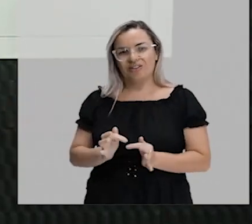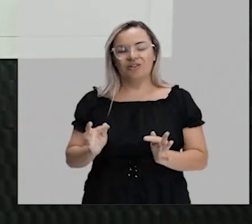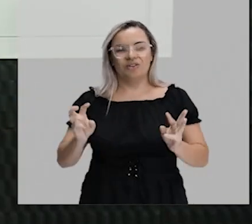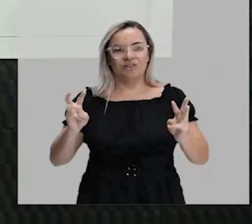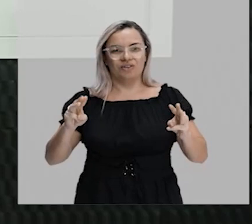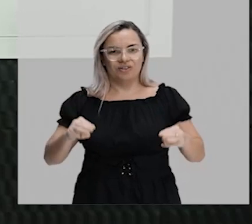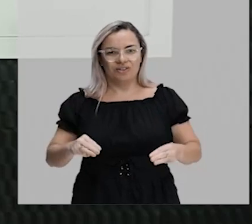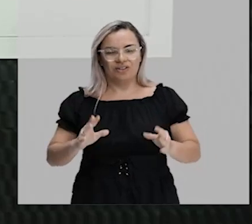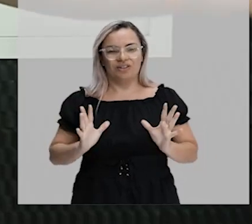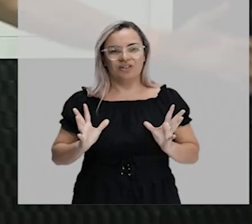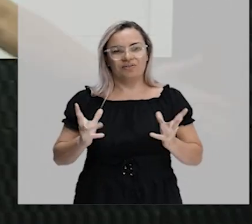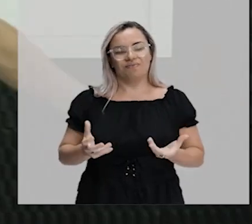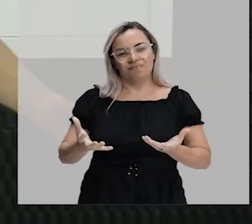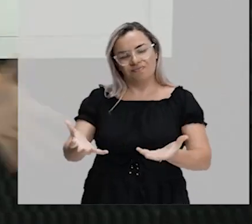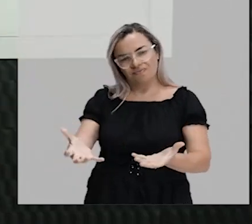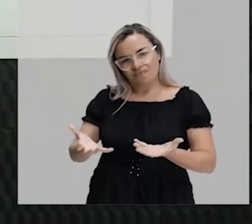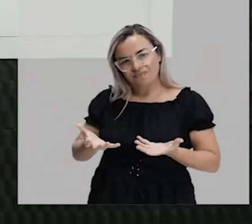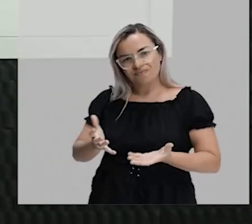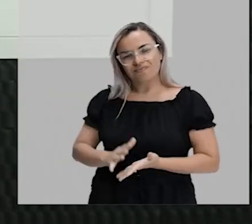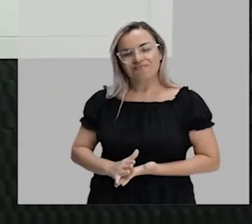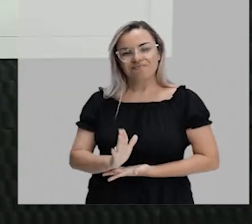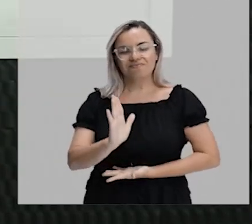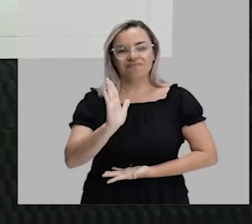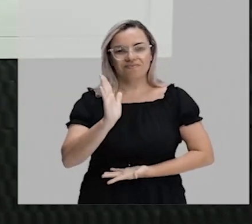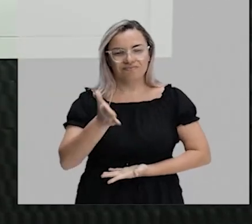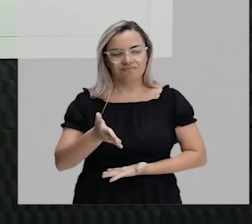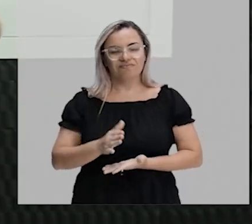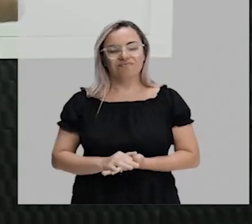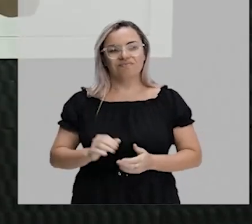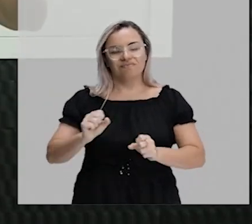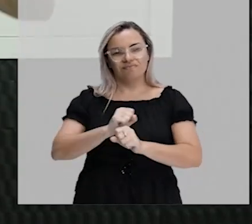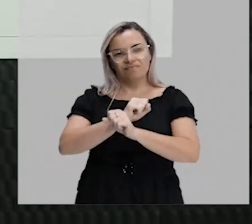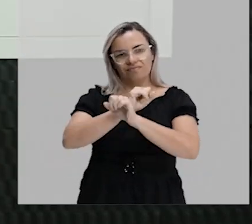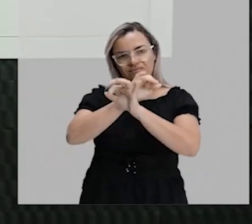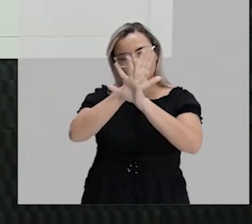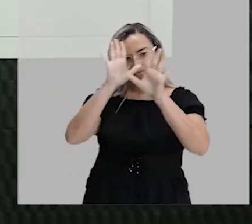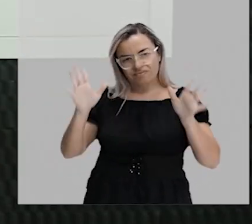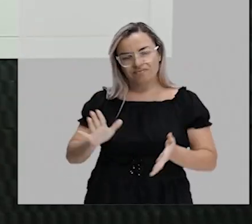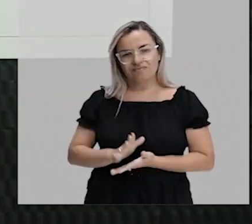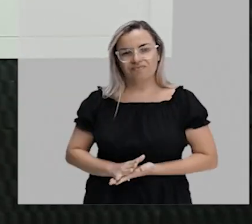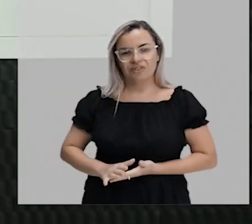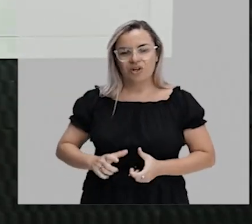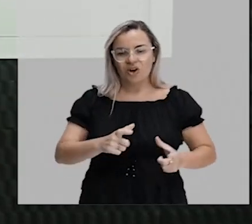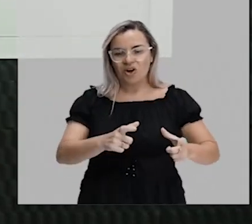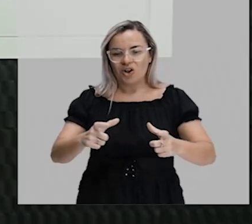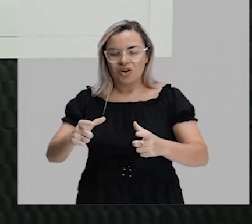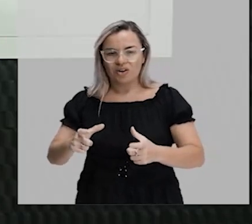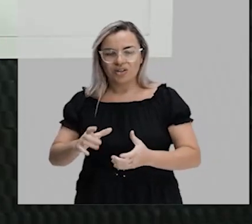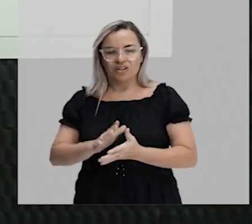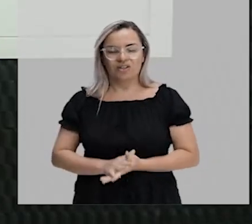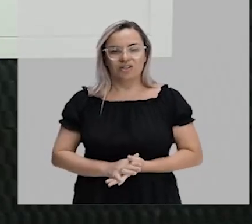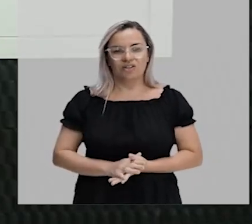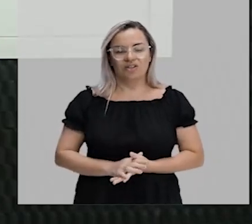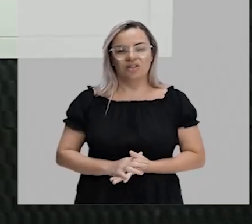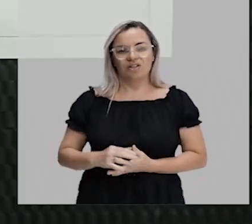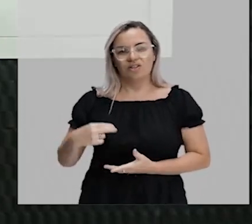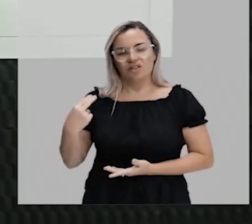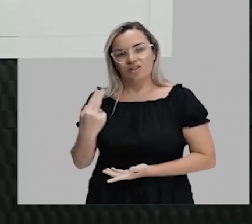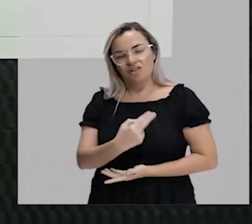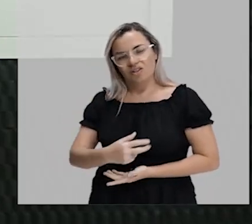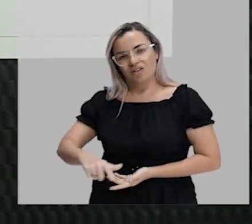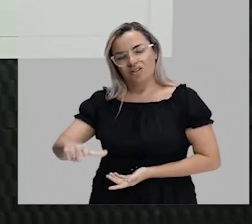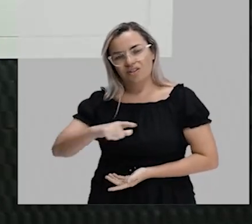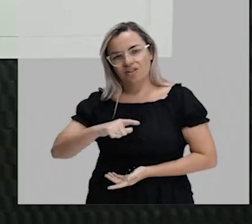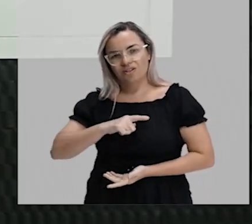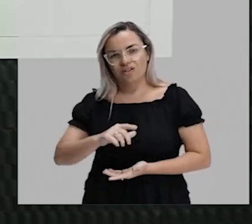final, todo mundo aí querendo já, claro, outros ares, mas nós temos aqui uma palavra para você dentro da filosofia, dentro da